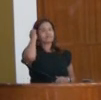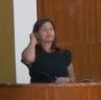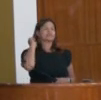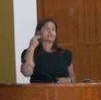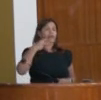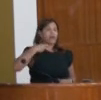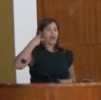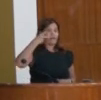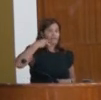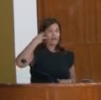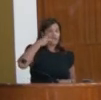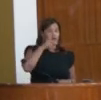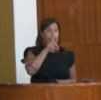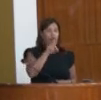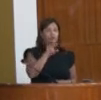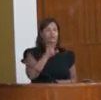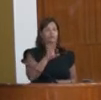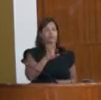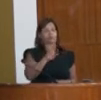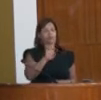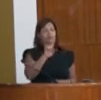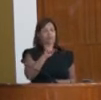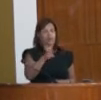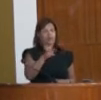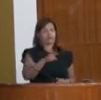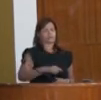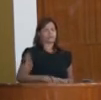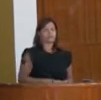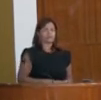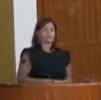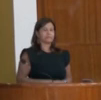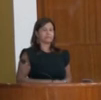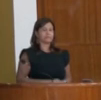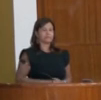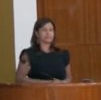Vereador Duré, também presente na casa.